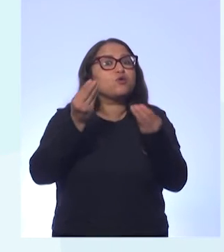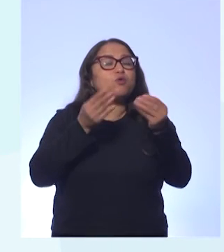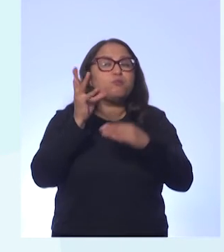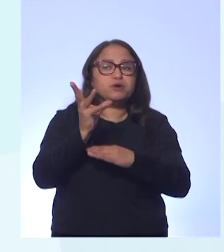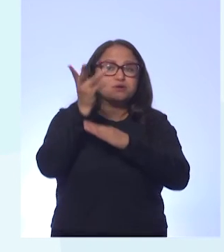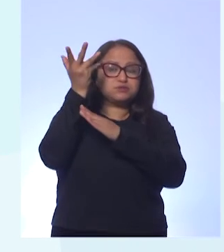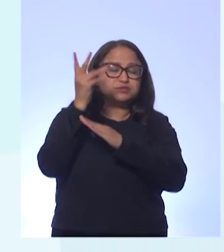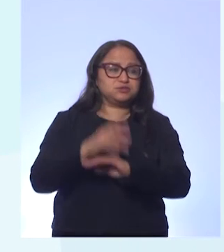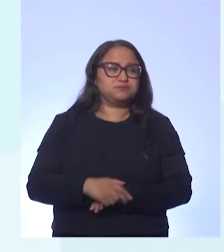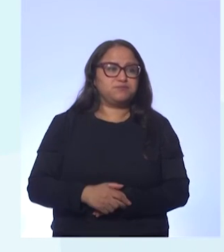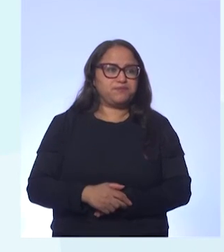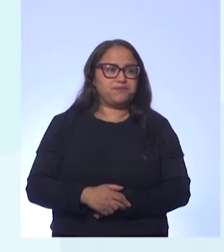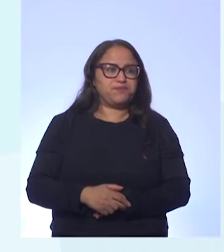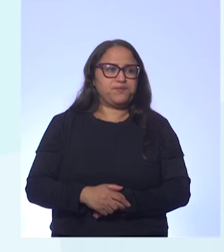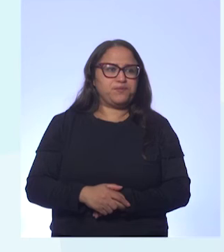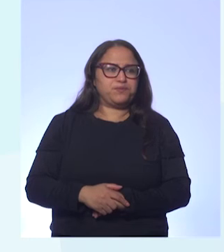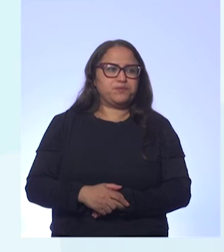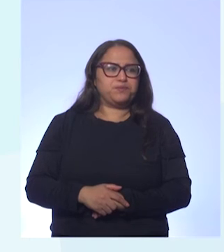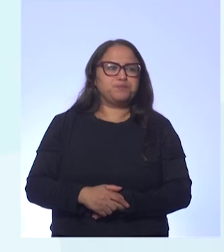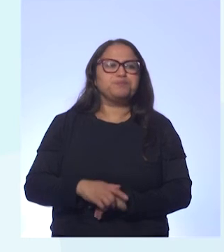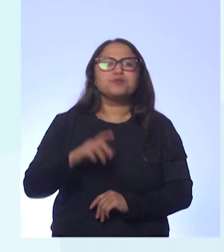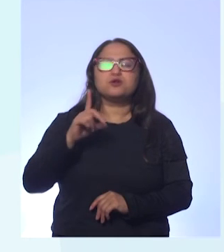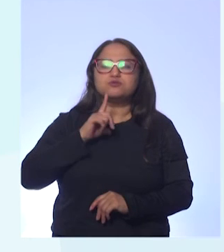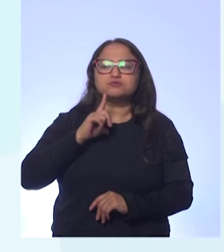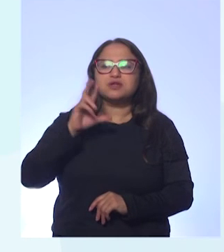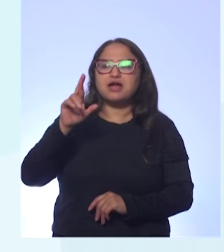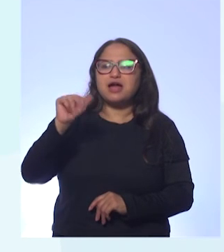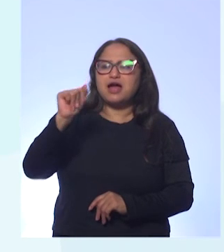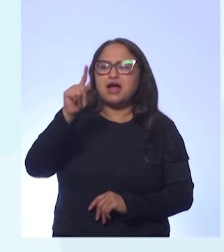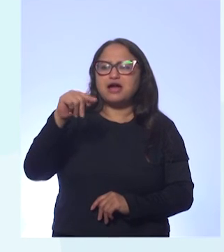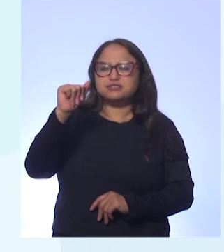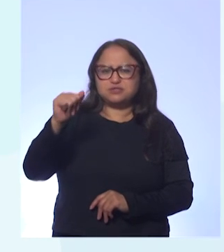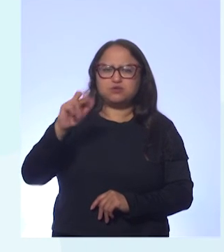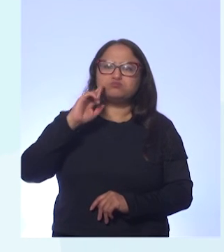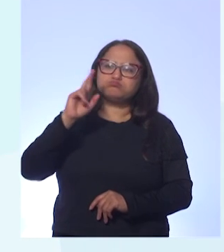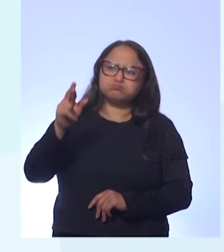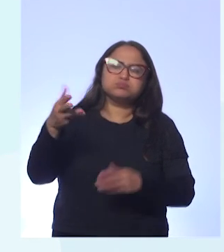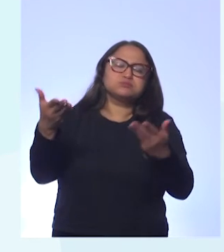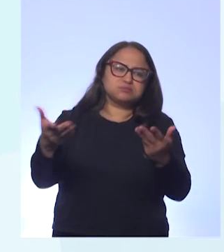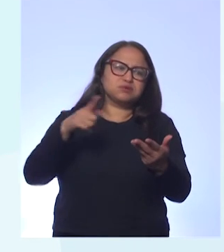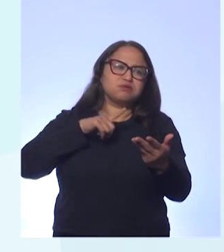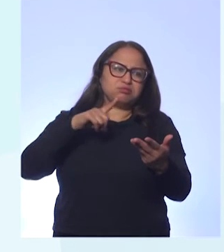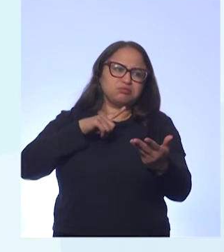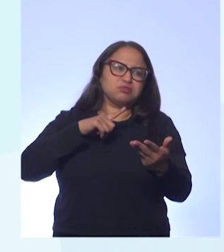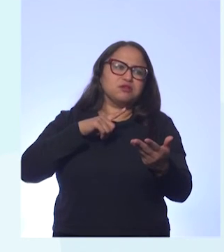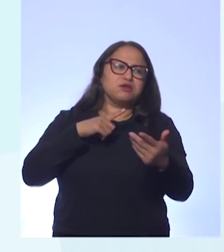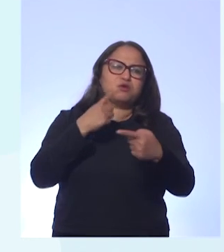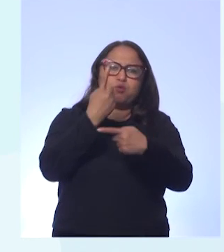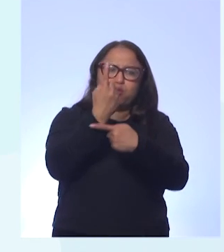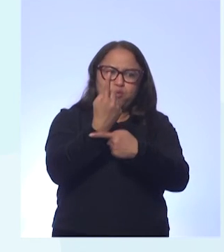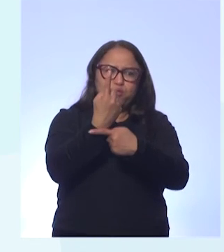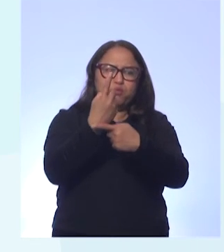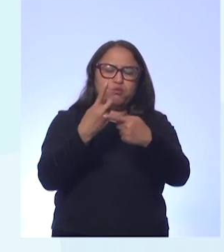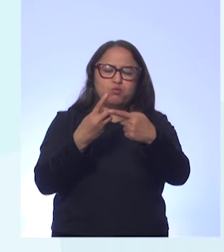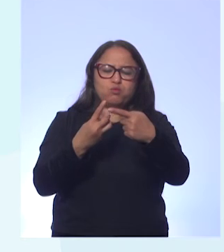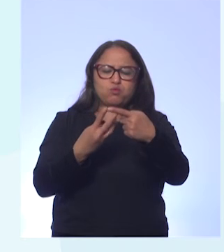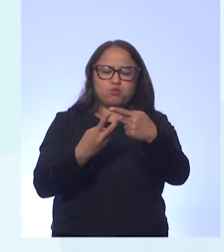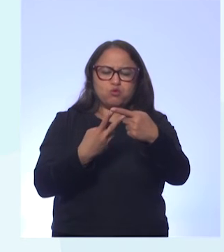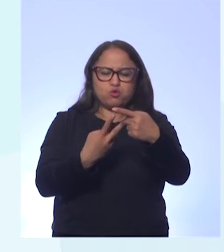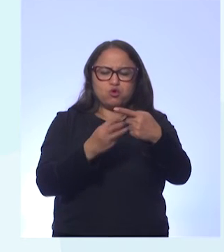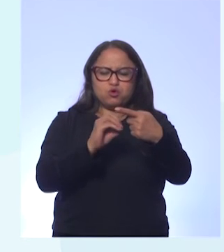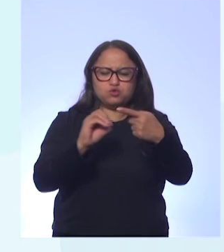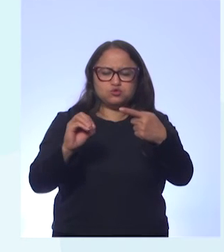acontecer. Esta é a razão que a gente pode escrever desta maneira aqui. Nas escalas, a gente usa esses 2 pontos, mas você